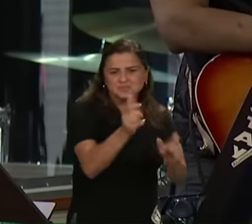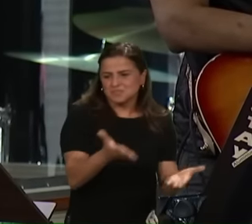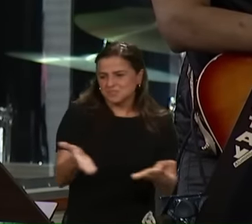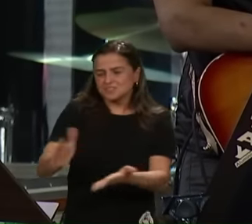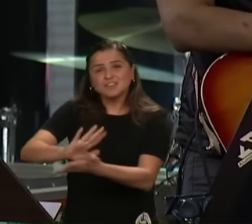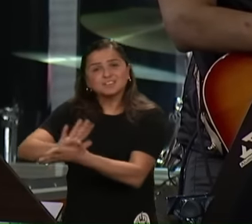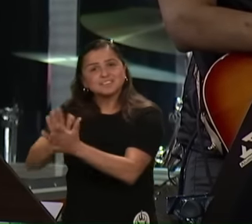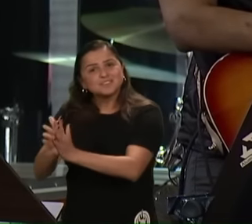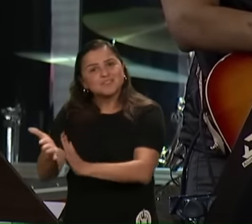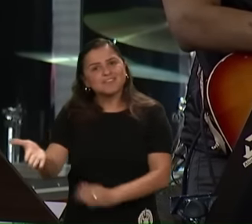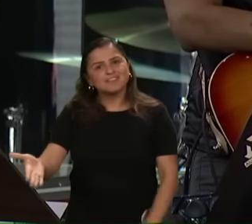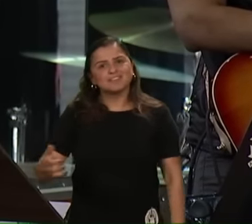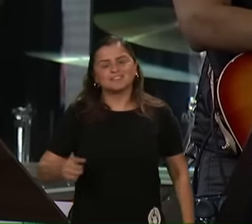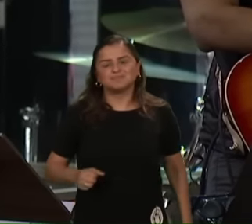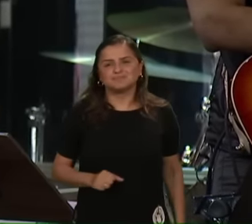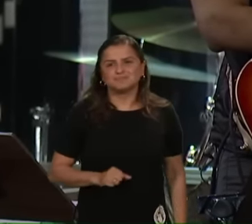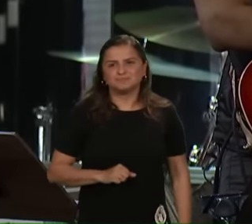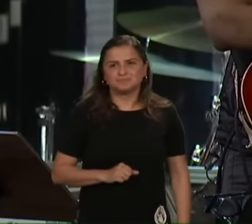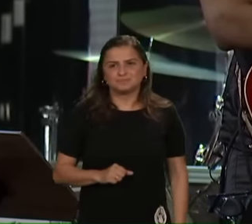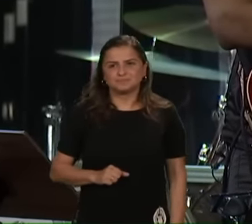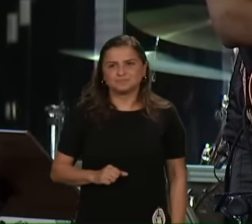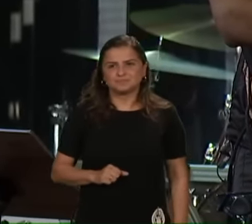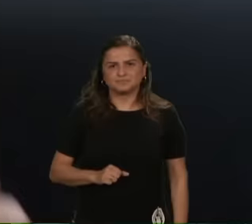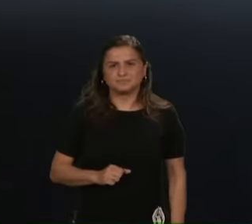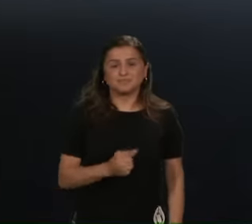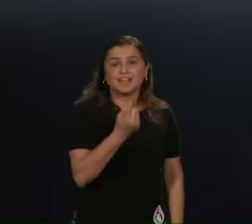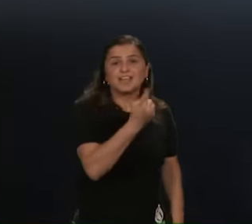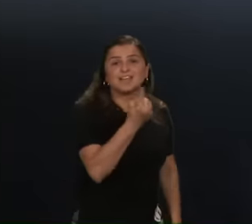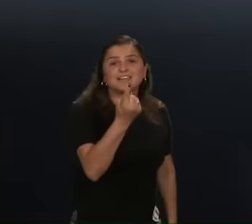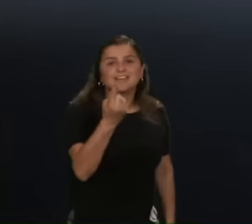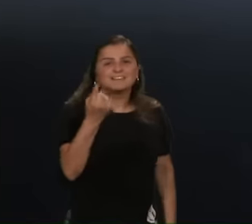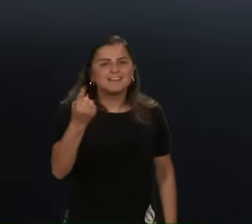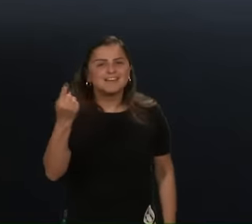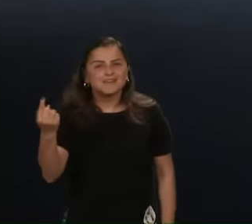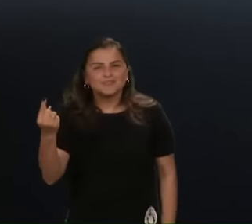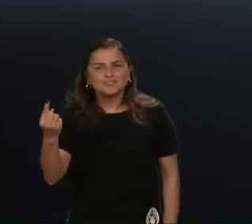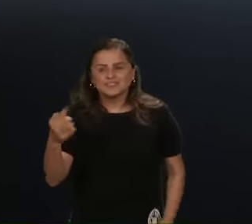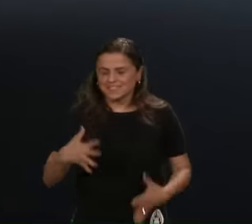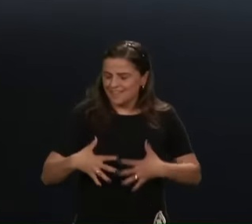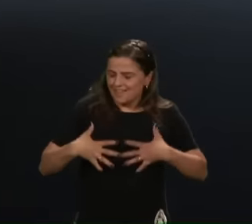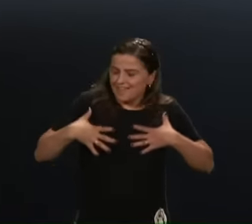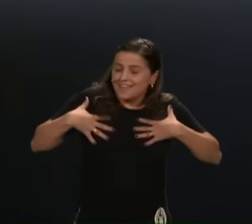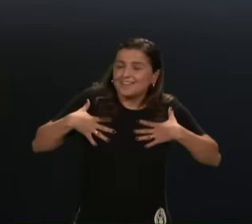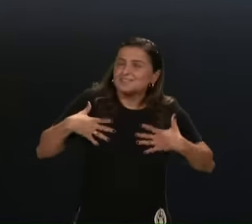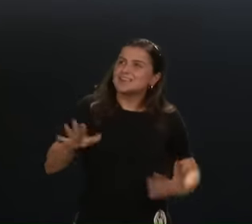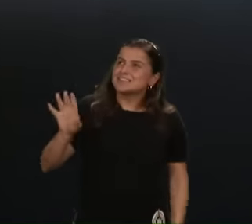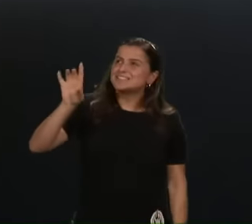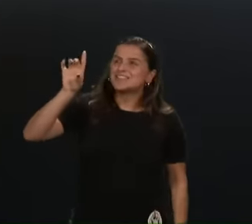Cada ovelha é motivo de prazer para o Senhor.